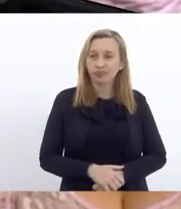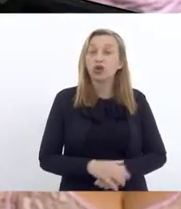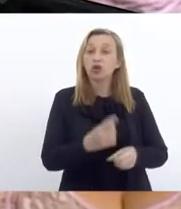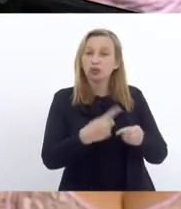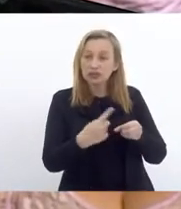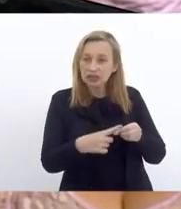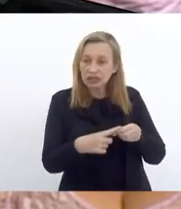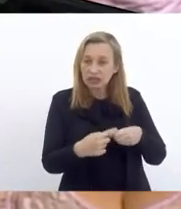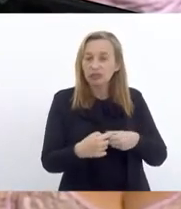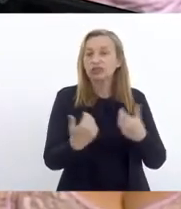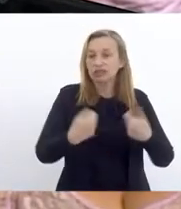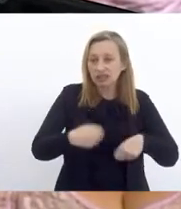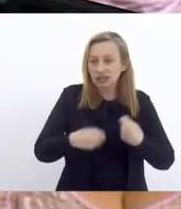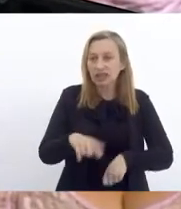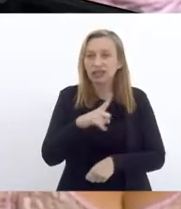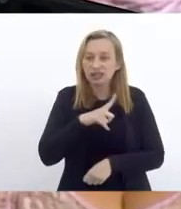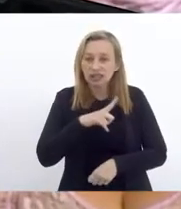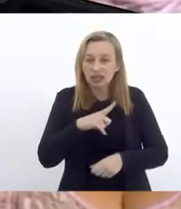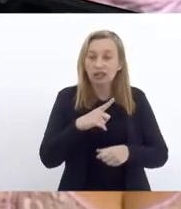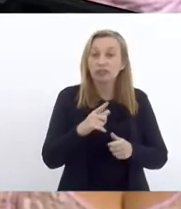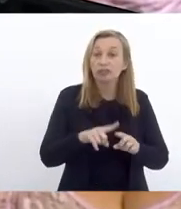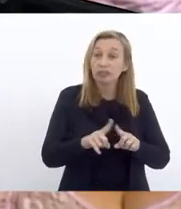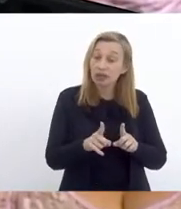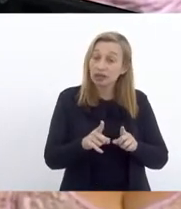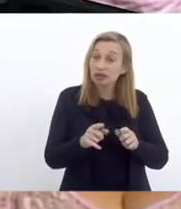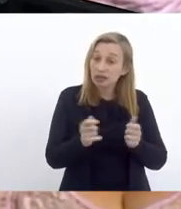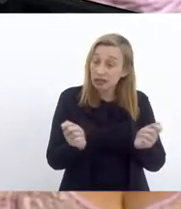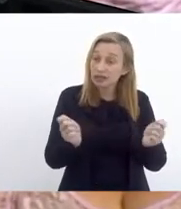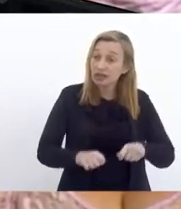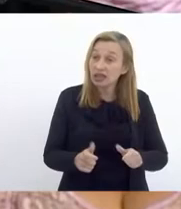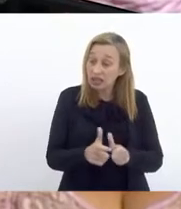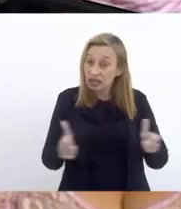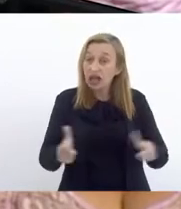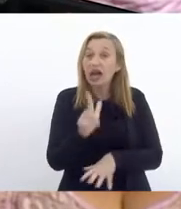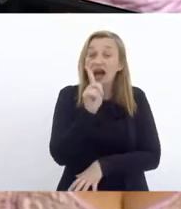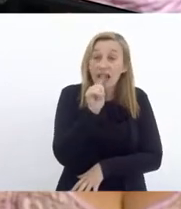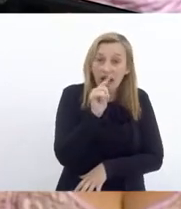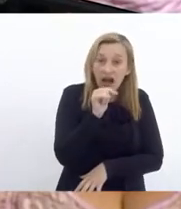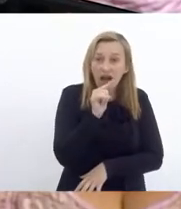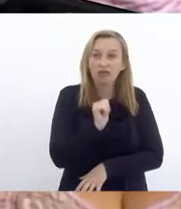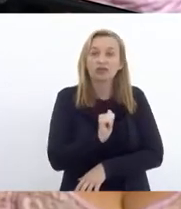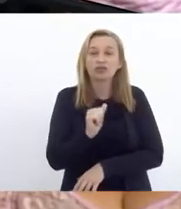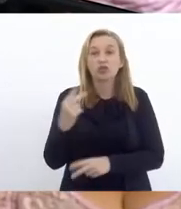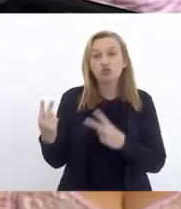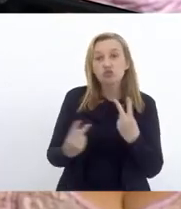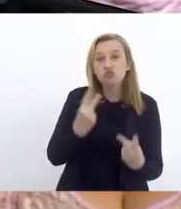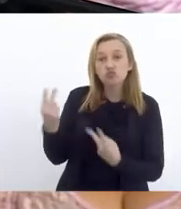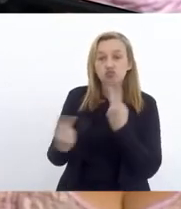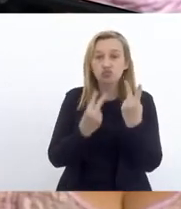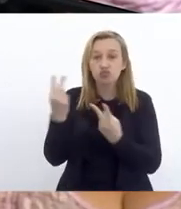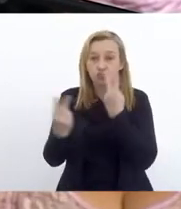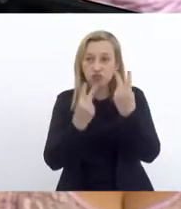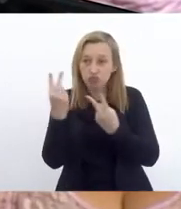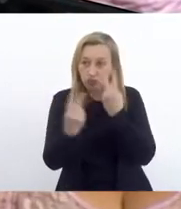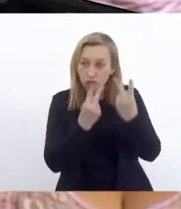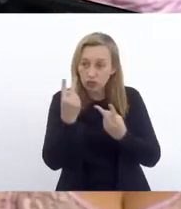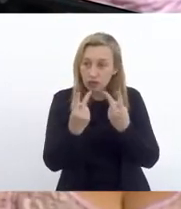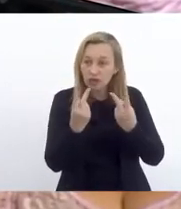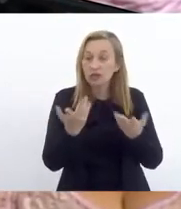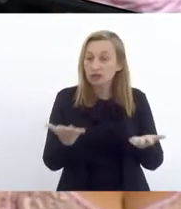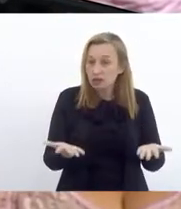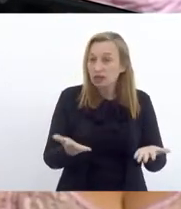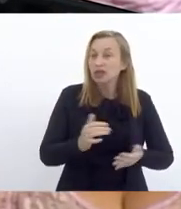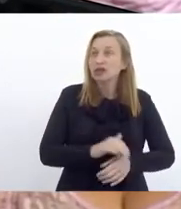tem muitas necessidades, vai ter um potencial muito grande. Nós temos água, nós temos vento, nós somos numa